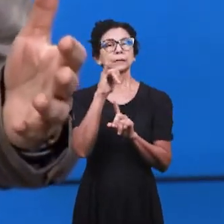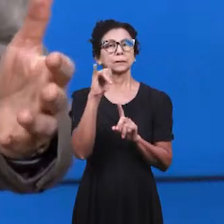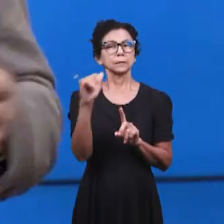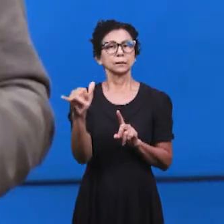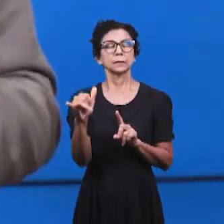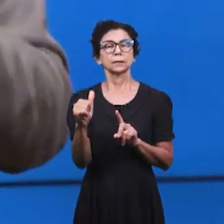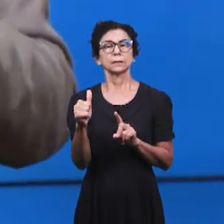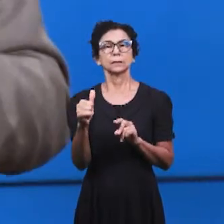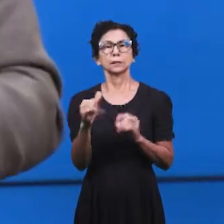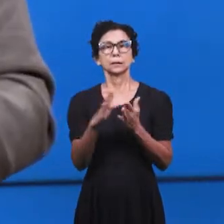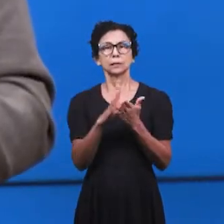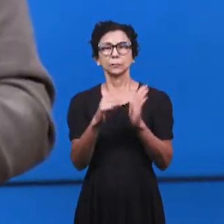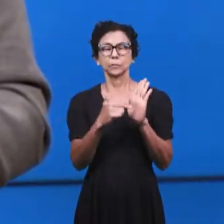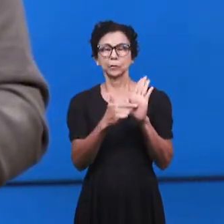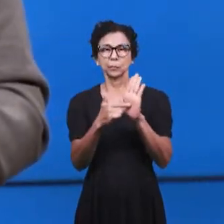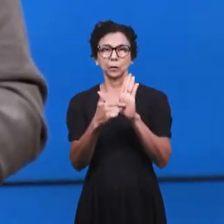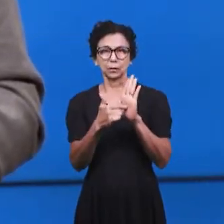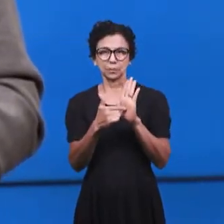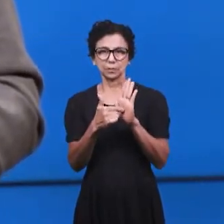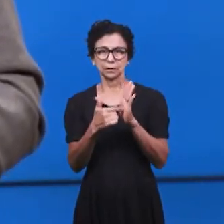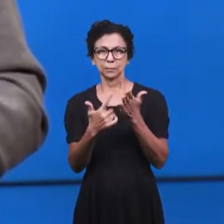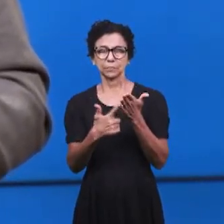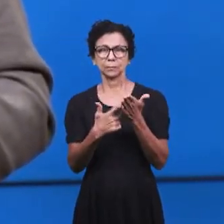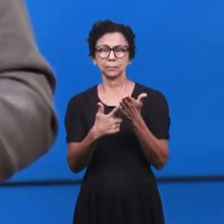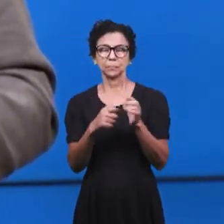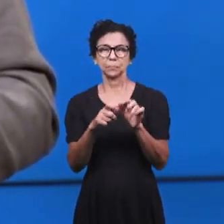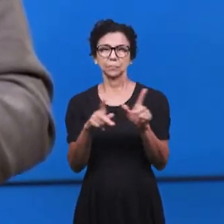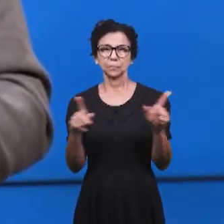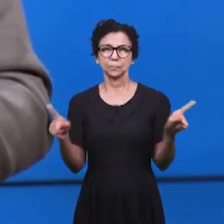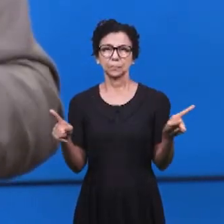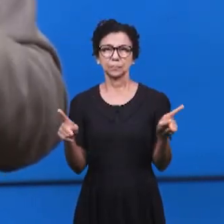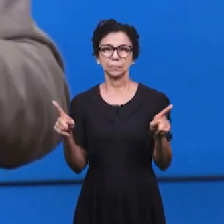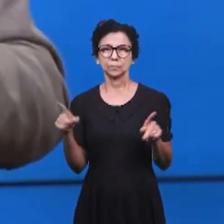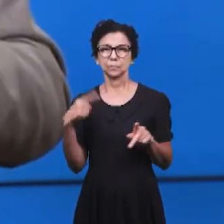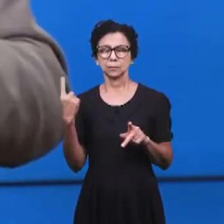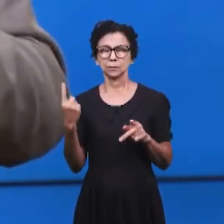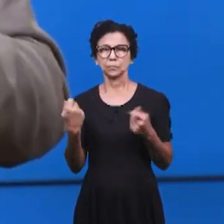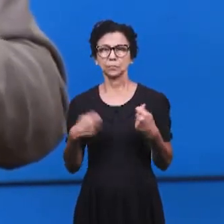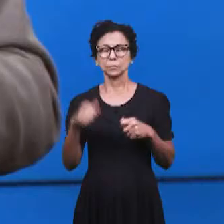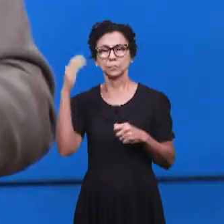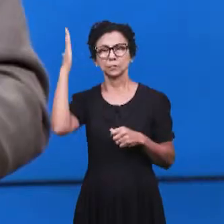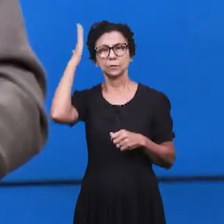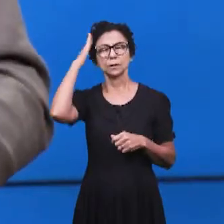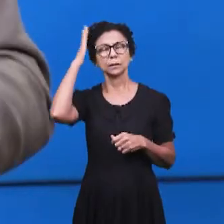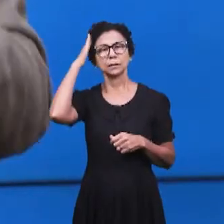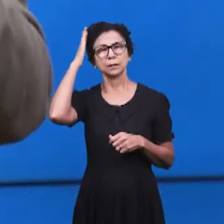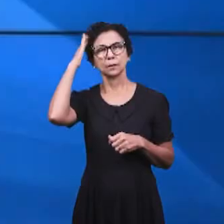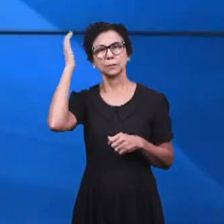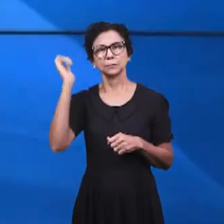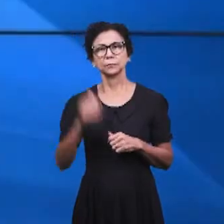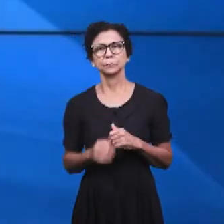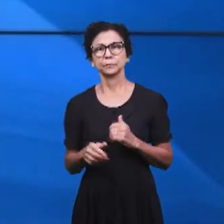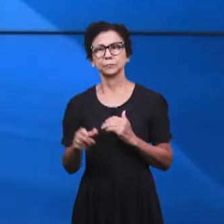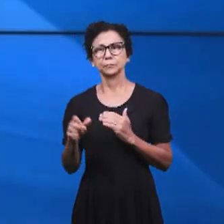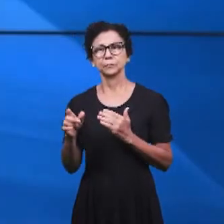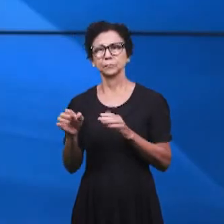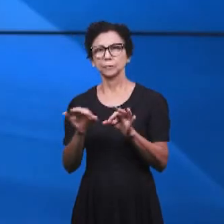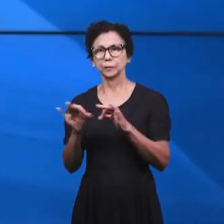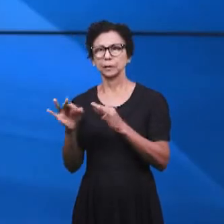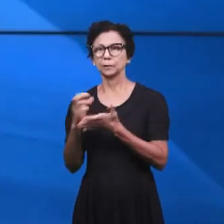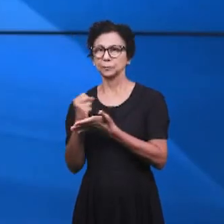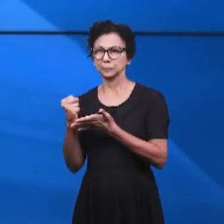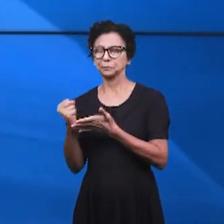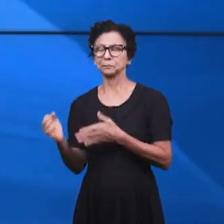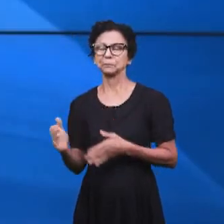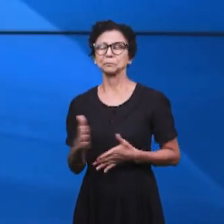na palavra do Senhor no livro de Apocalipse. A igreja precisa estar consciente disso nesse momento de preparo para o arrebatamento. Glória a Jesus. Vamos